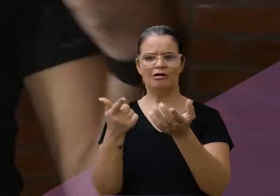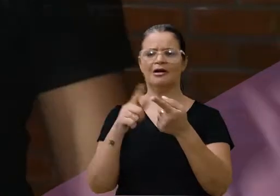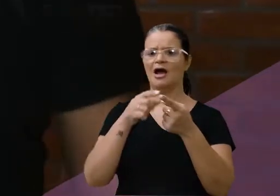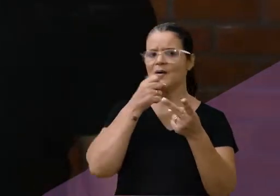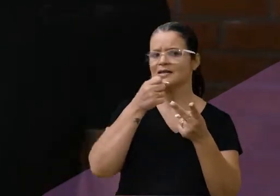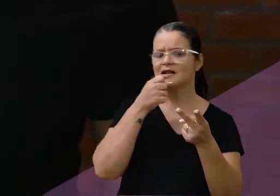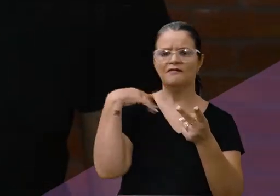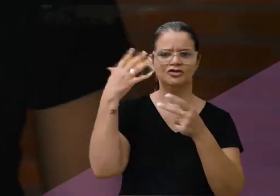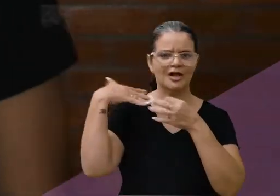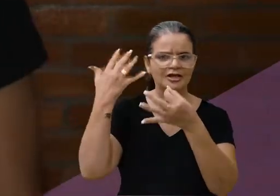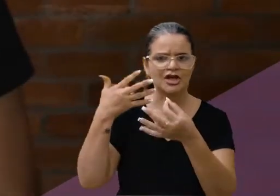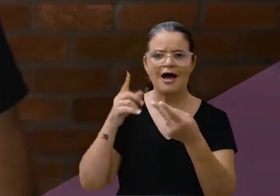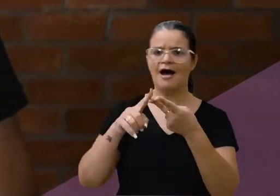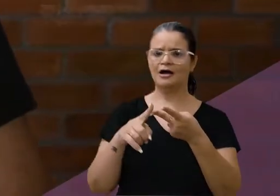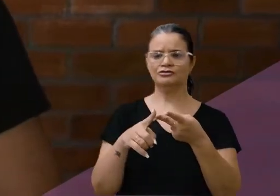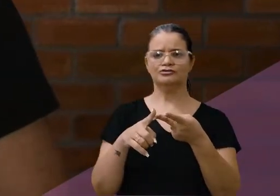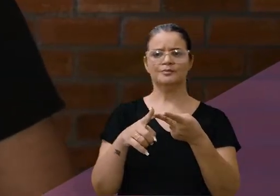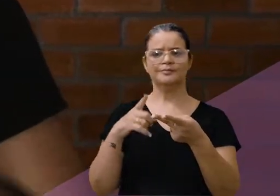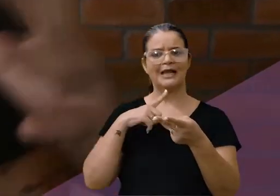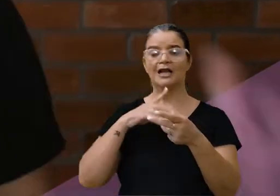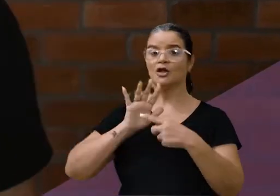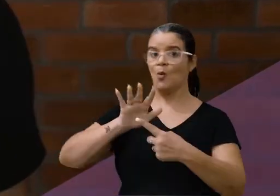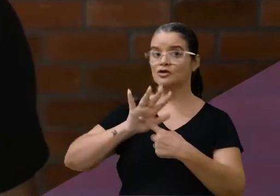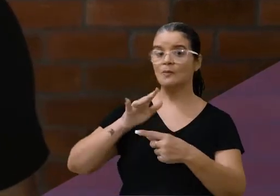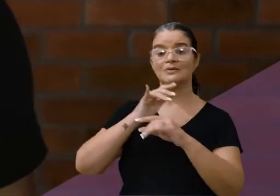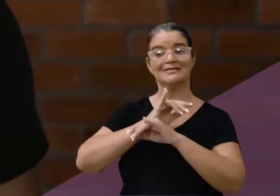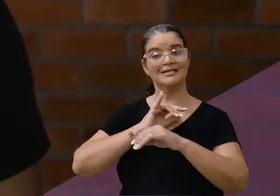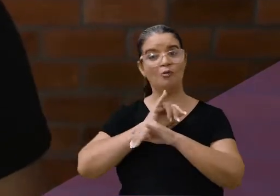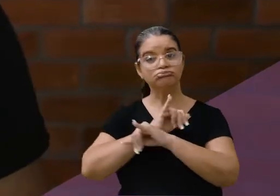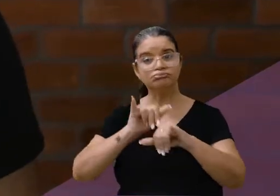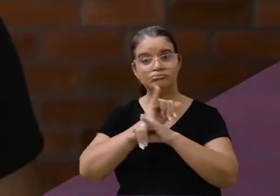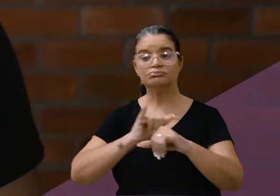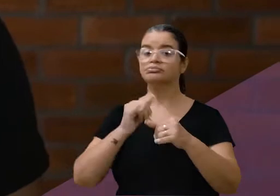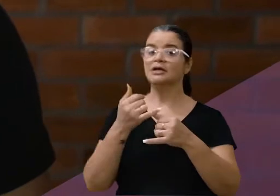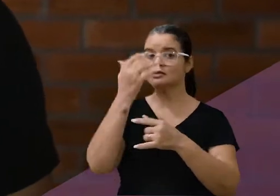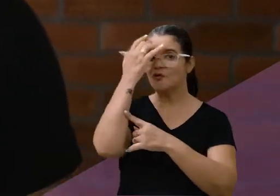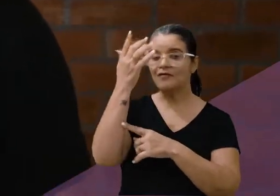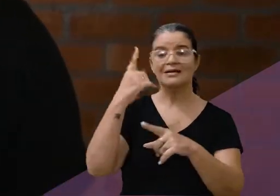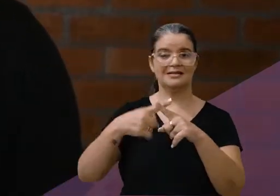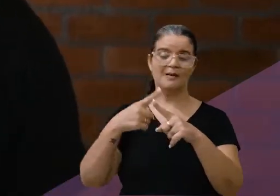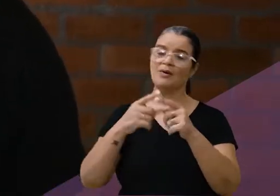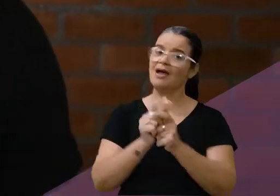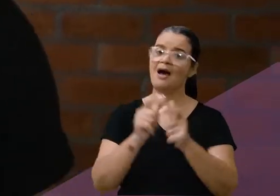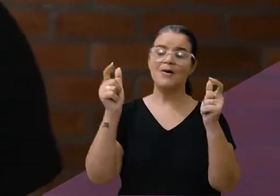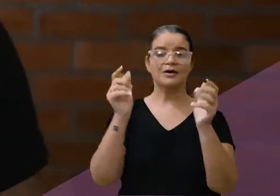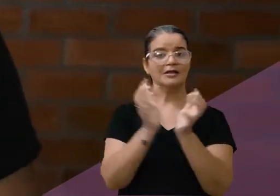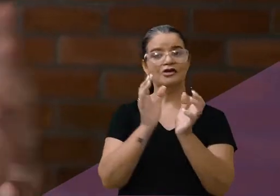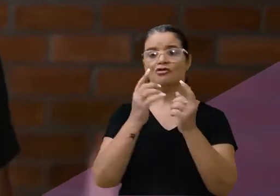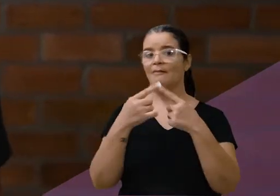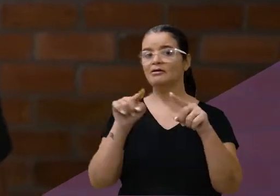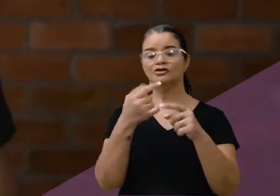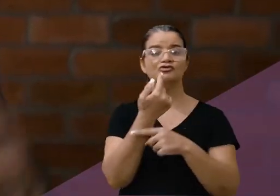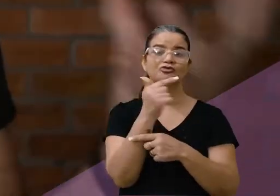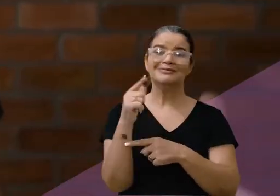tem entrevista nas rádios, ela tem uma exposição na mídia muito grande. Isso facilita muito, porque a maioria das bandas não